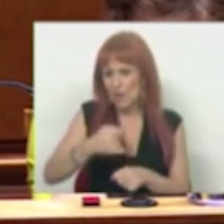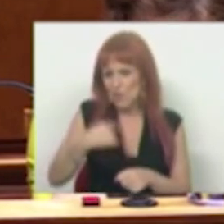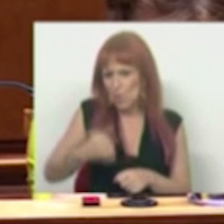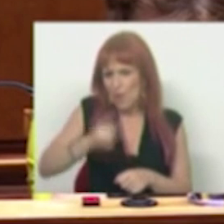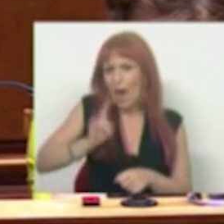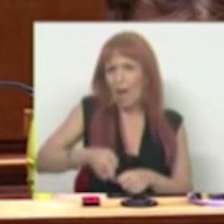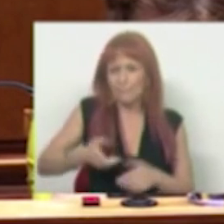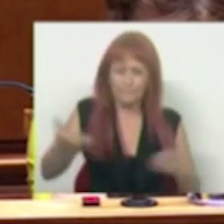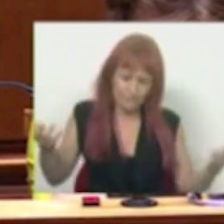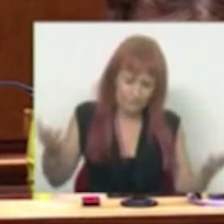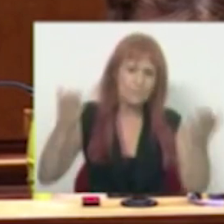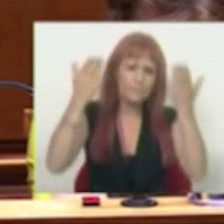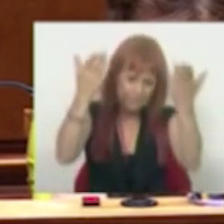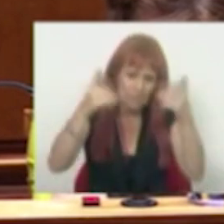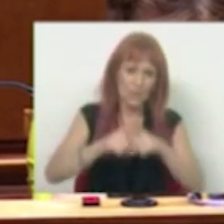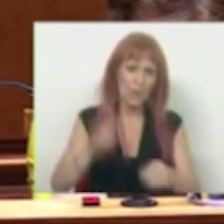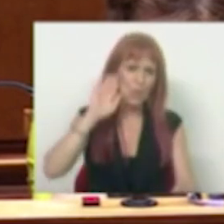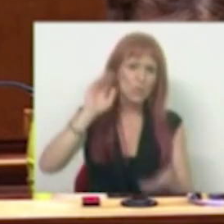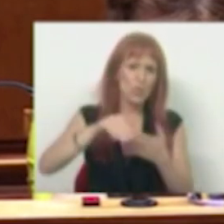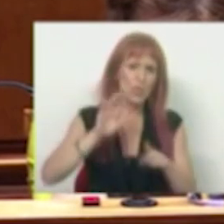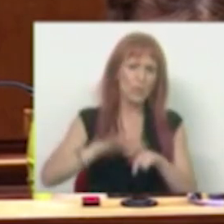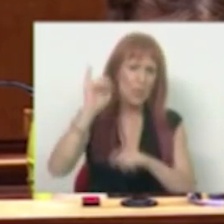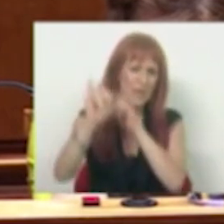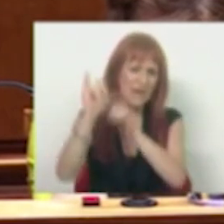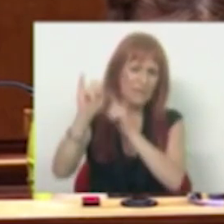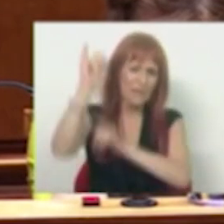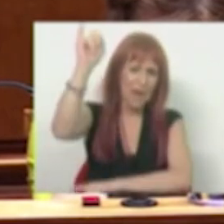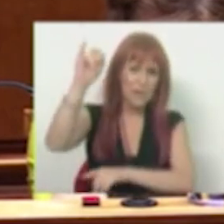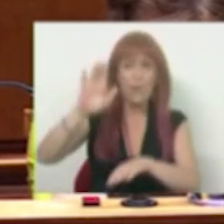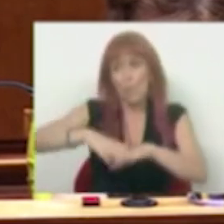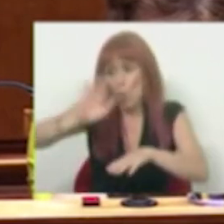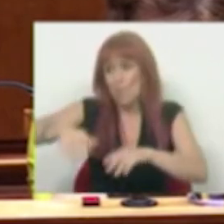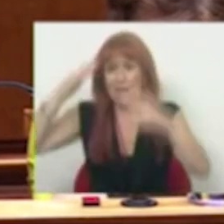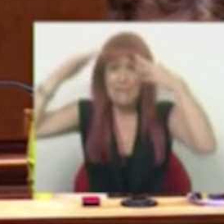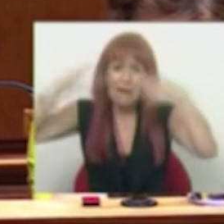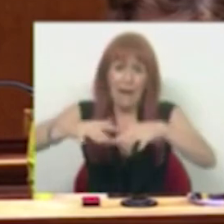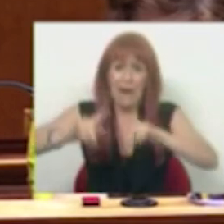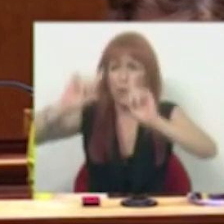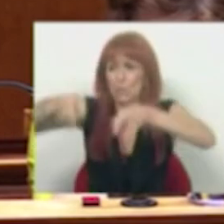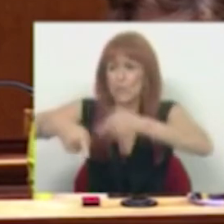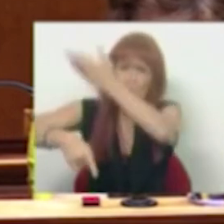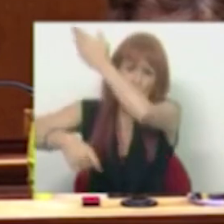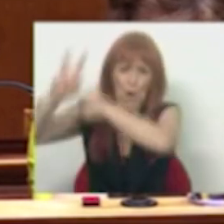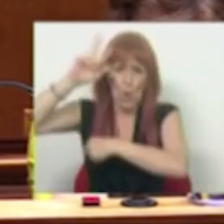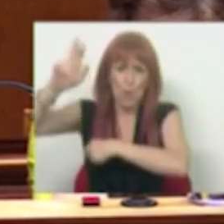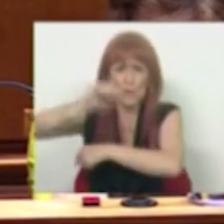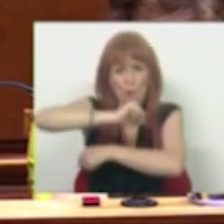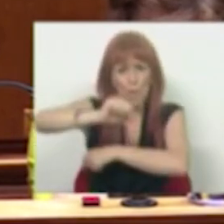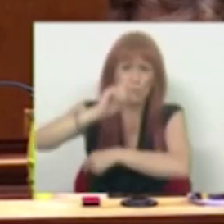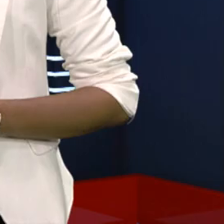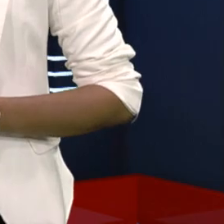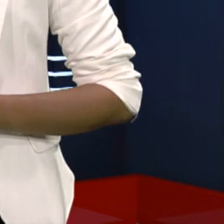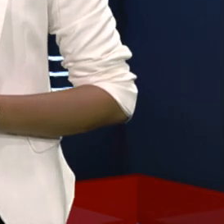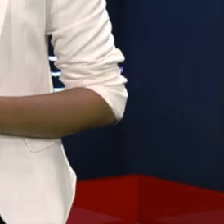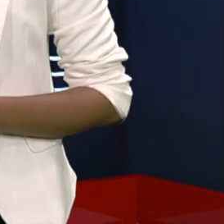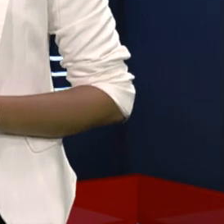hoje é mesmo o resultado da inflação que resulta da guerra desencadeada pela Rússia contra a